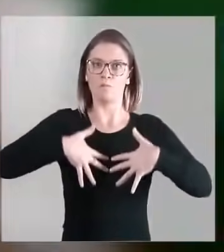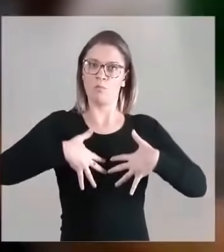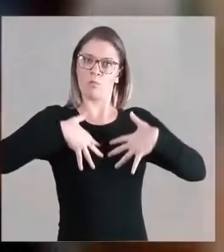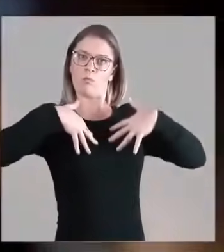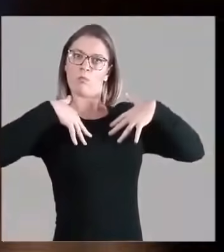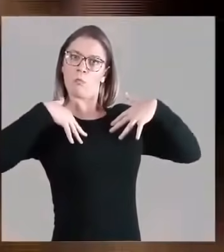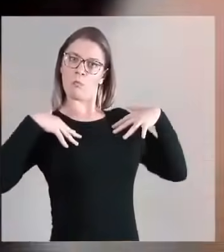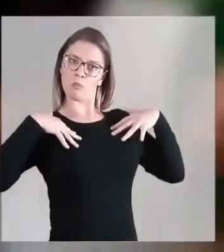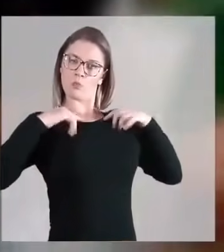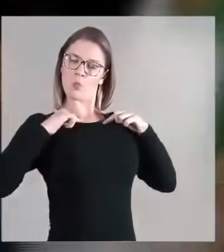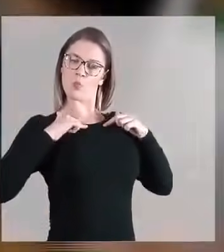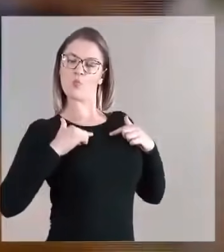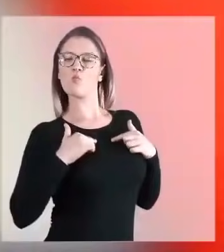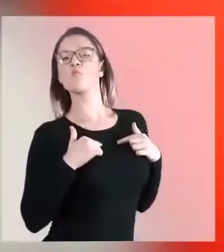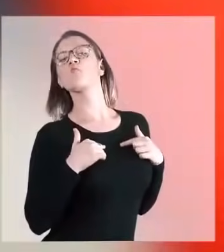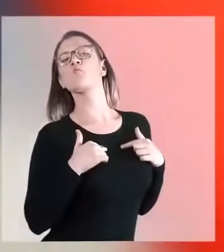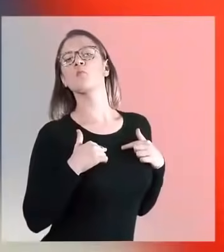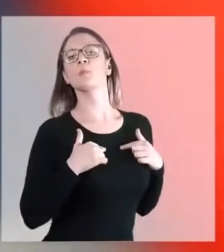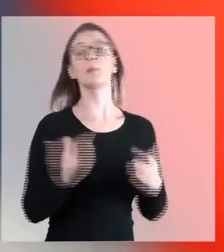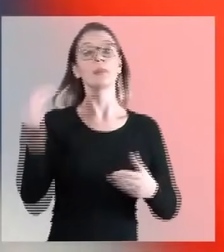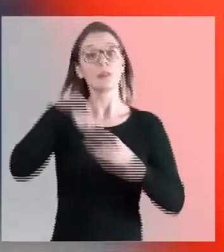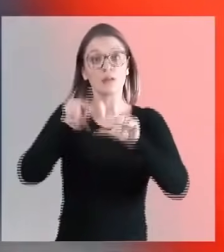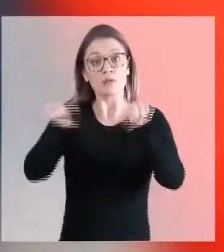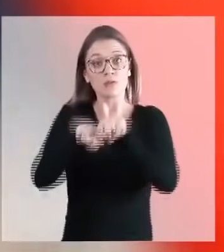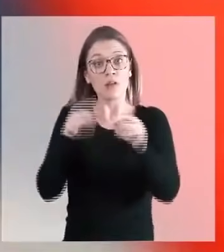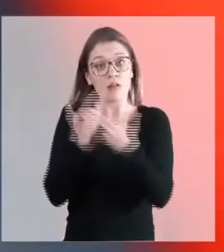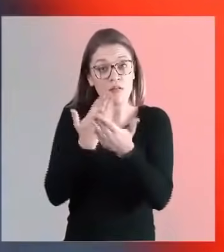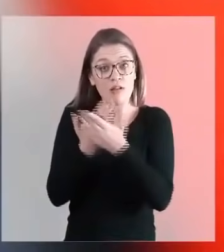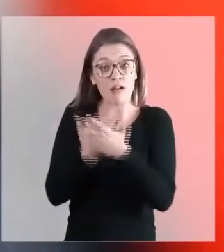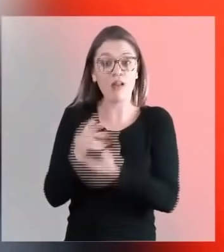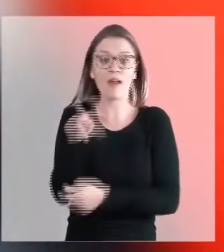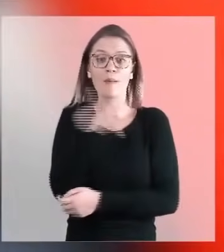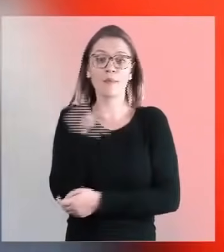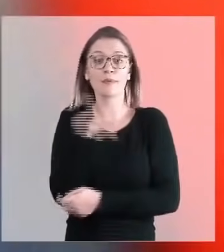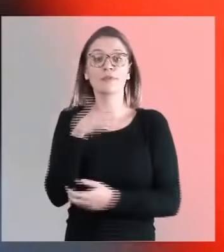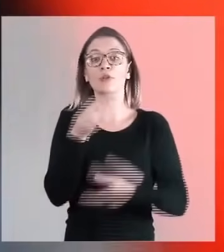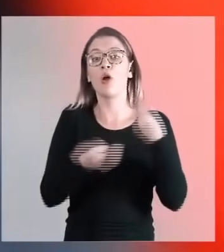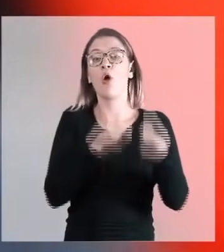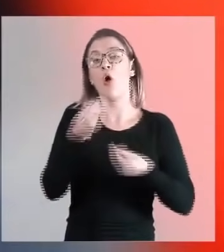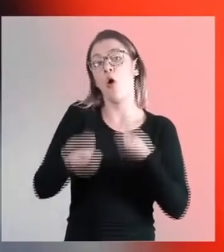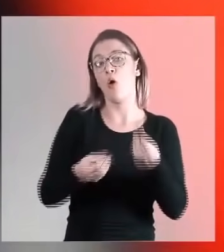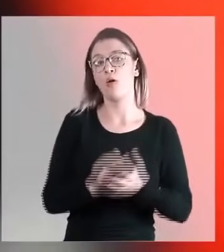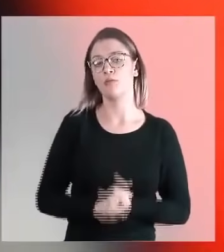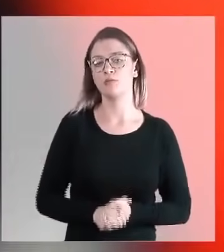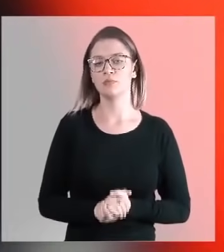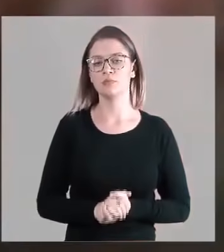aula. E a professora? A professora tá junto.